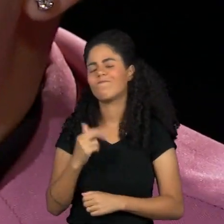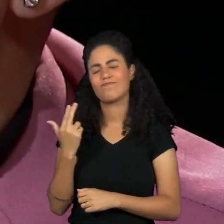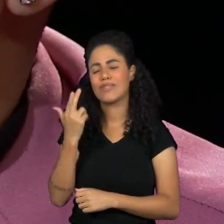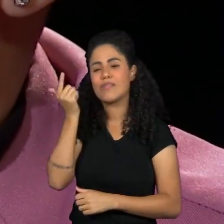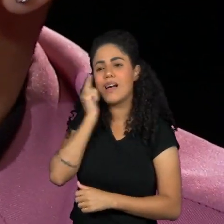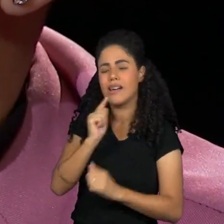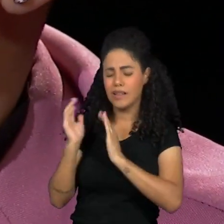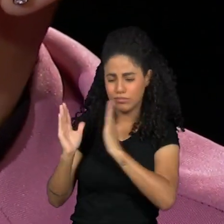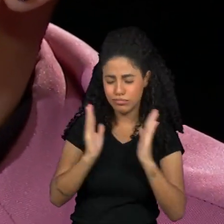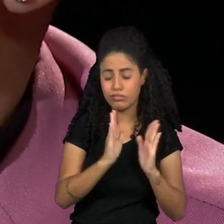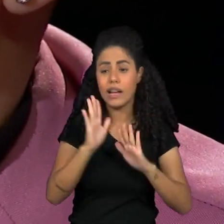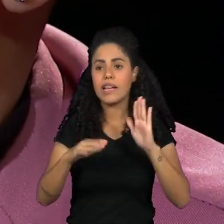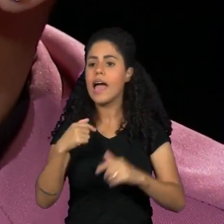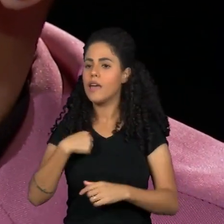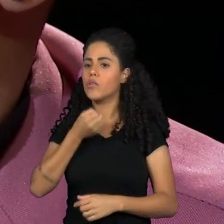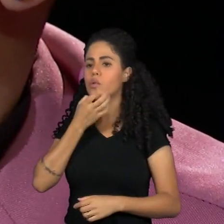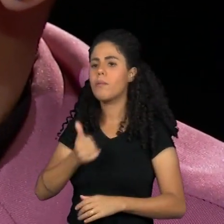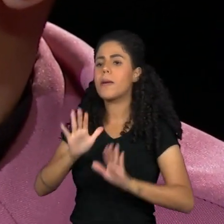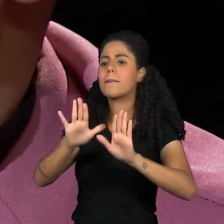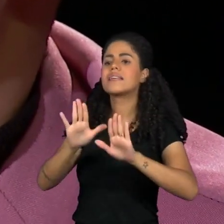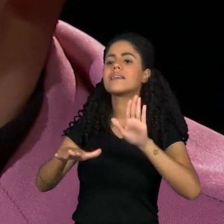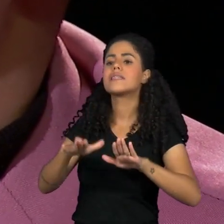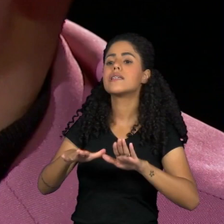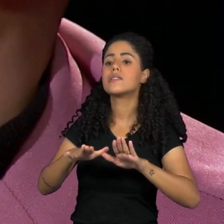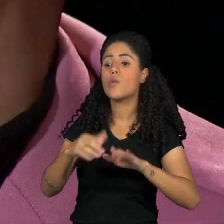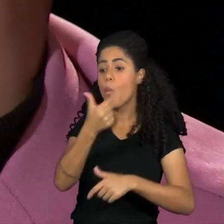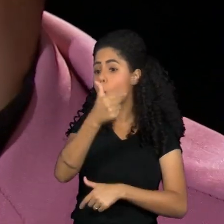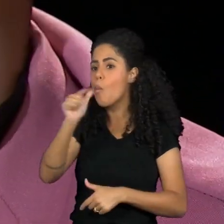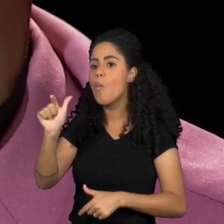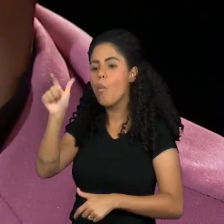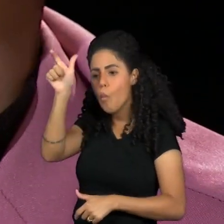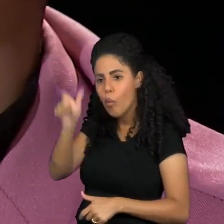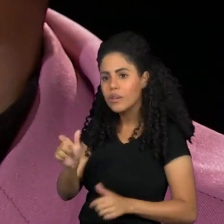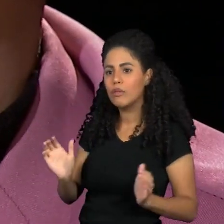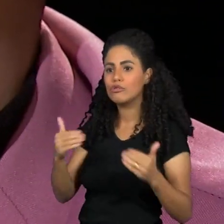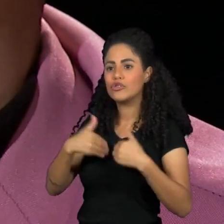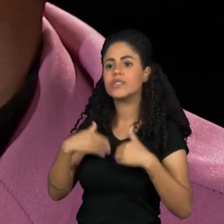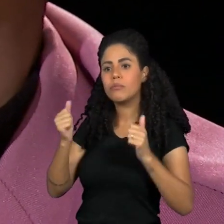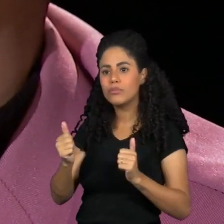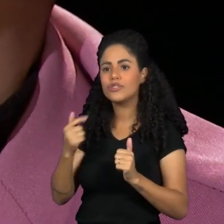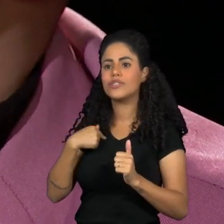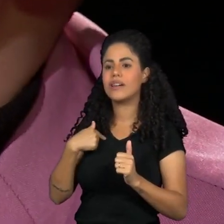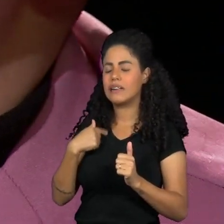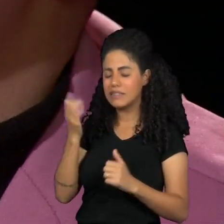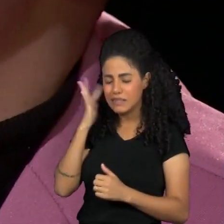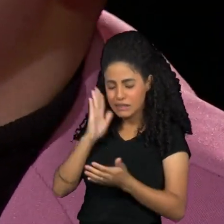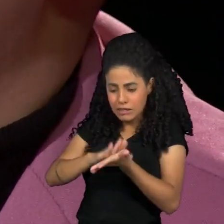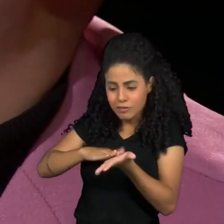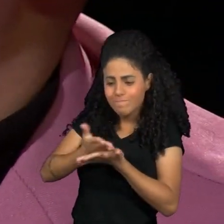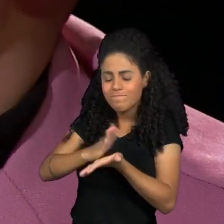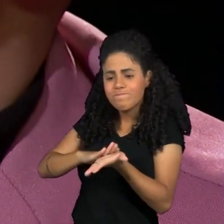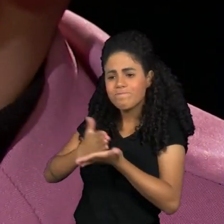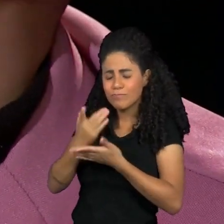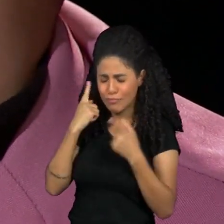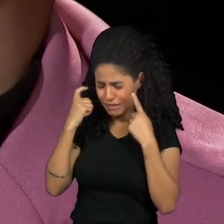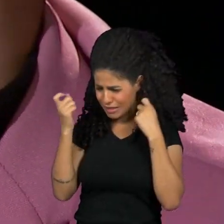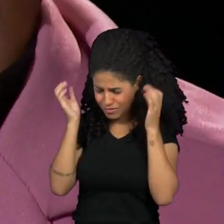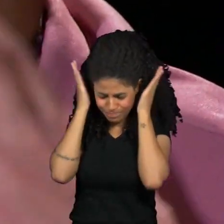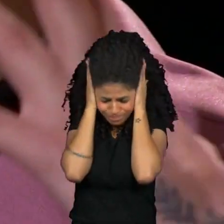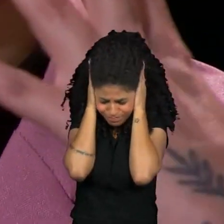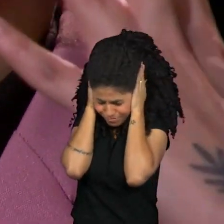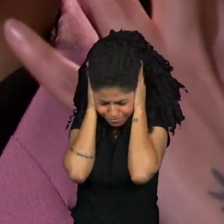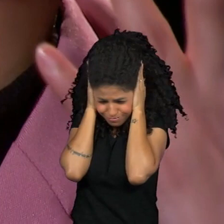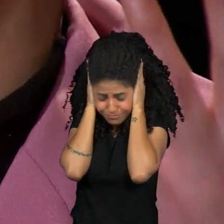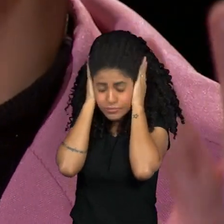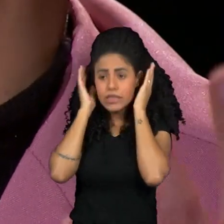poderia entrar em crise por conta do barulhinho, porque eu não tenho tanta sensibilidade auditiva. Mas um autista que tem, isso pode